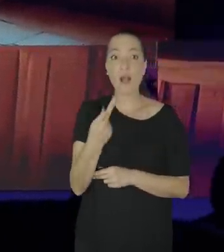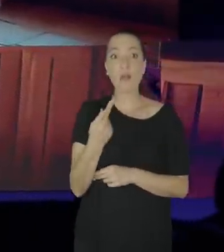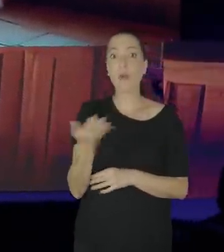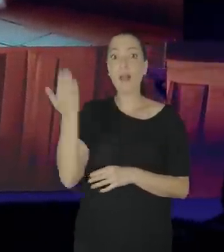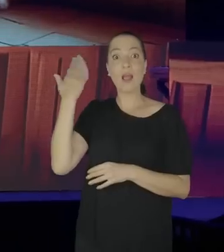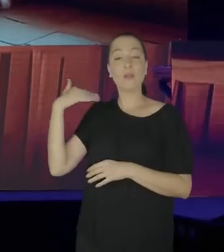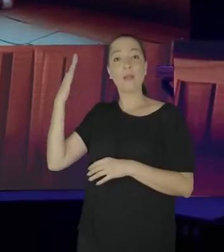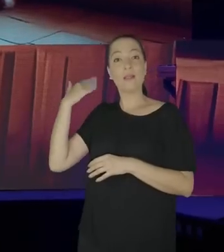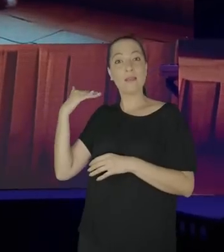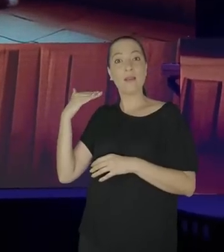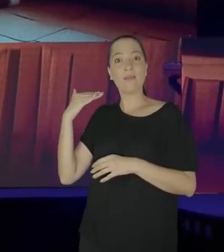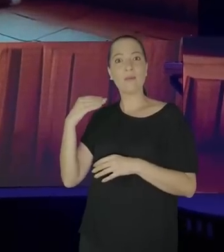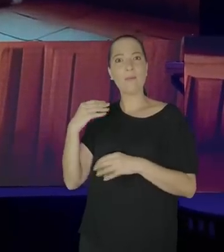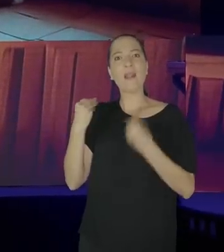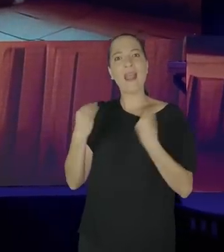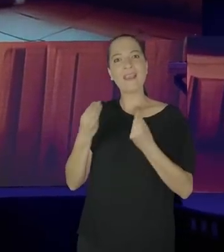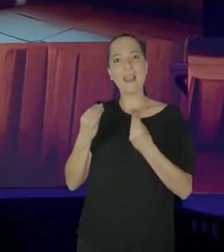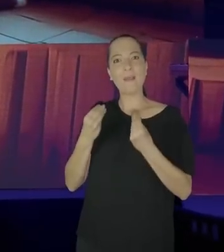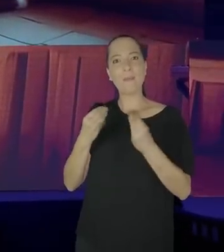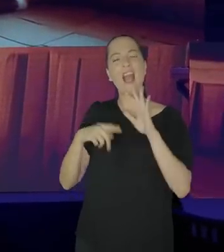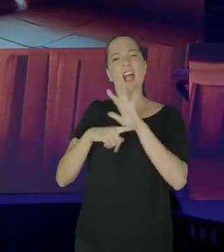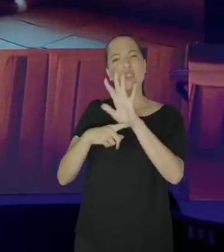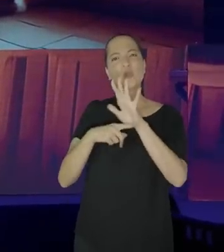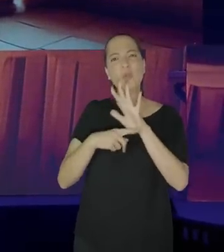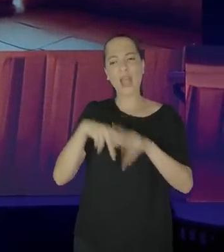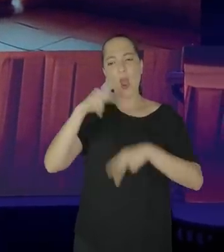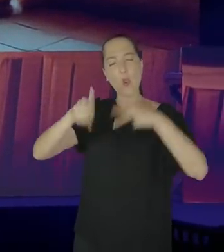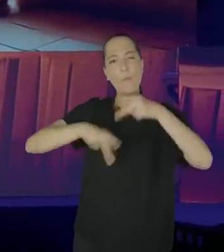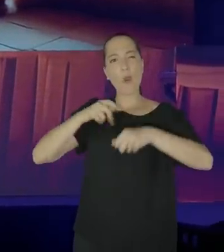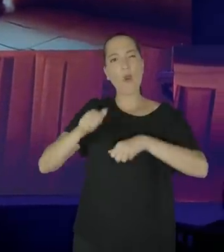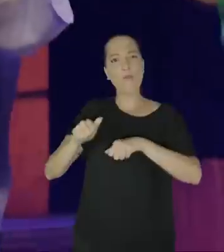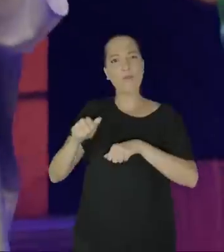em favor de Abraão e sua descendência,